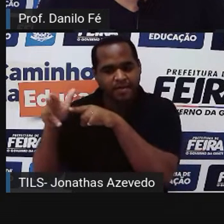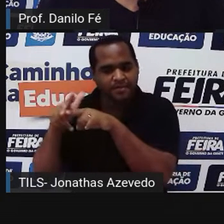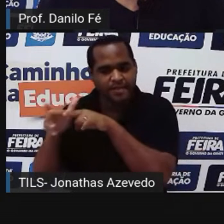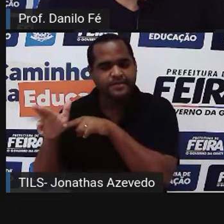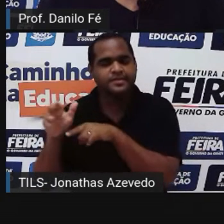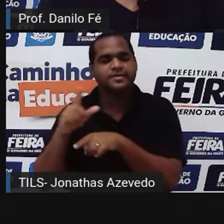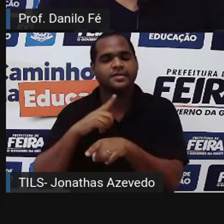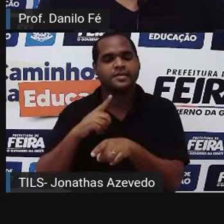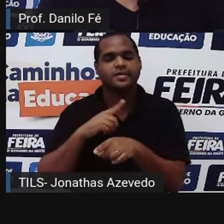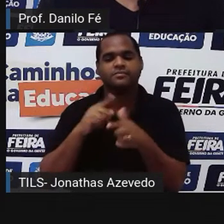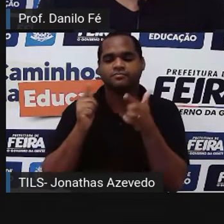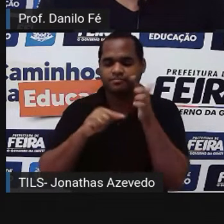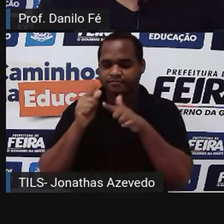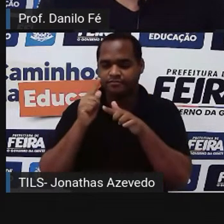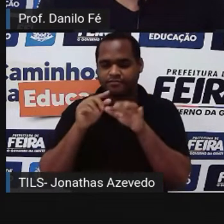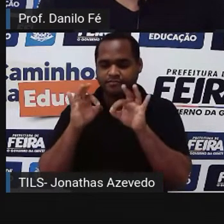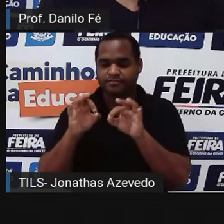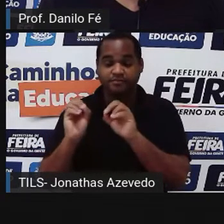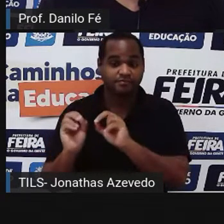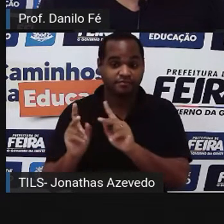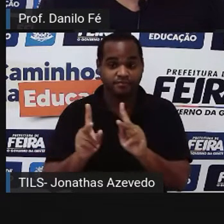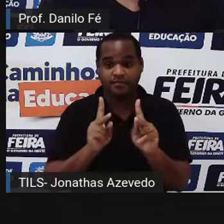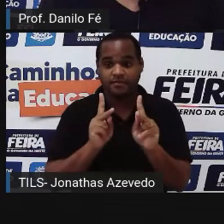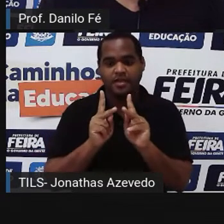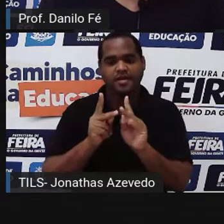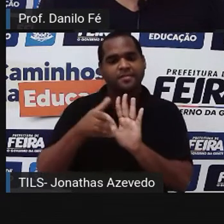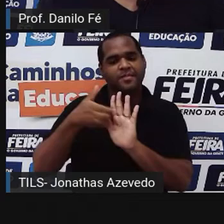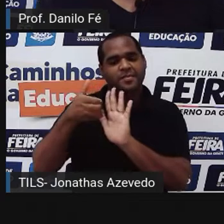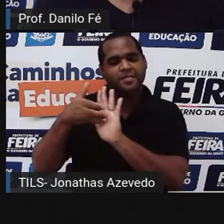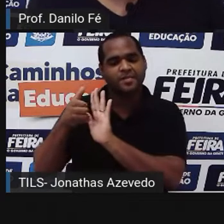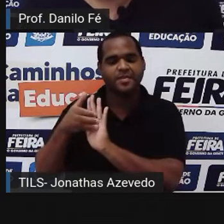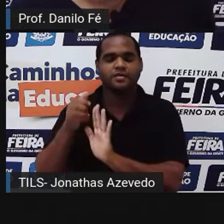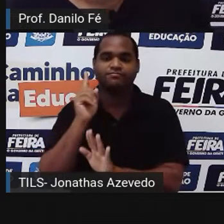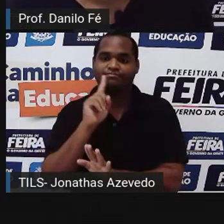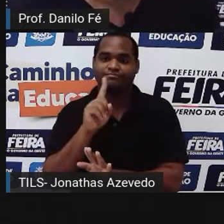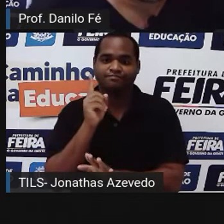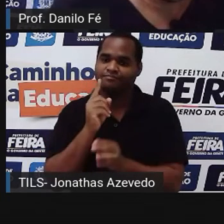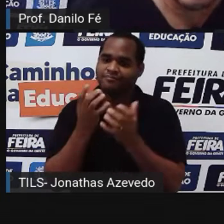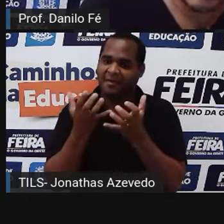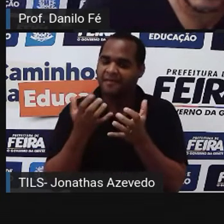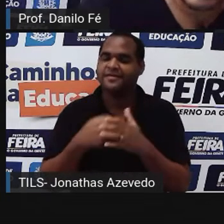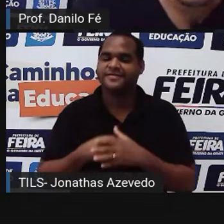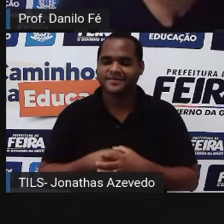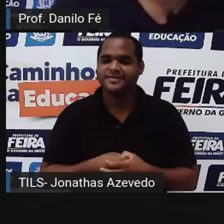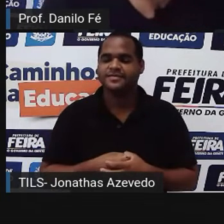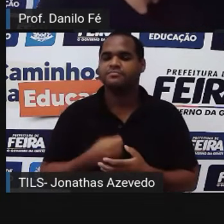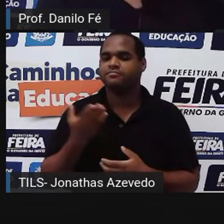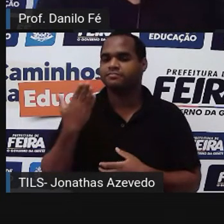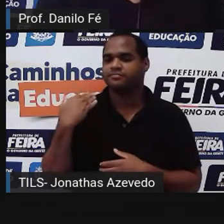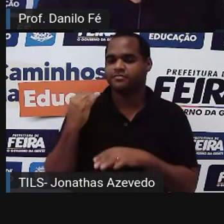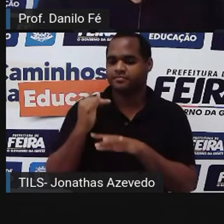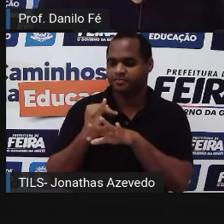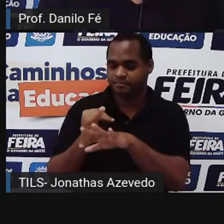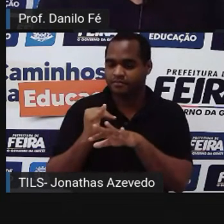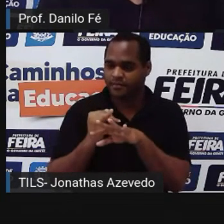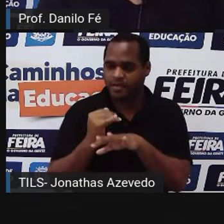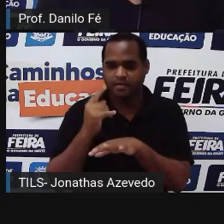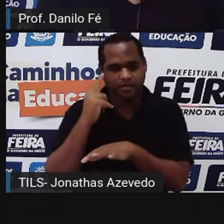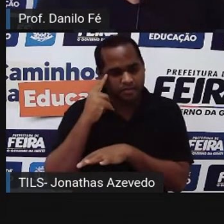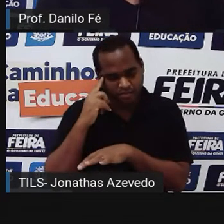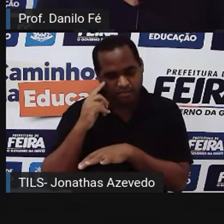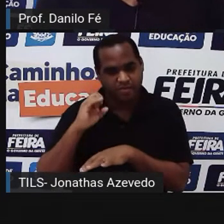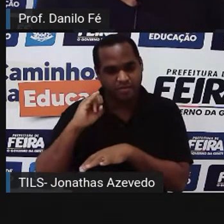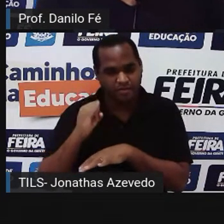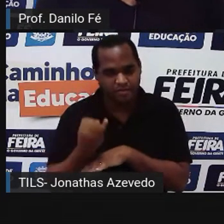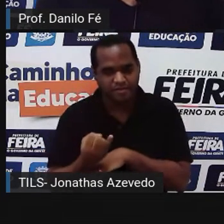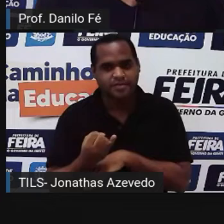Pacífico, eles precisavam tirar os Estados Unidos do jogo. Até porque haviam ilhas japonesas,